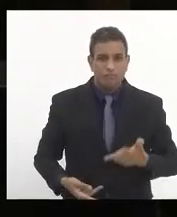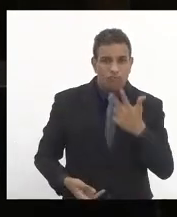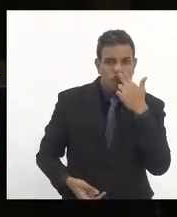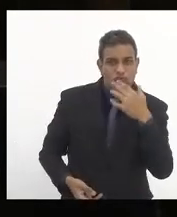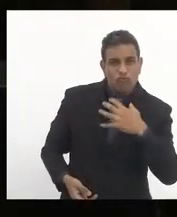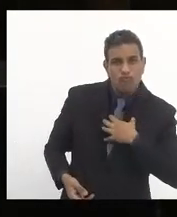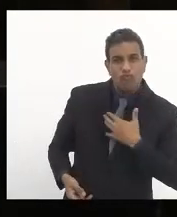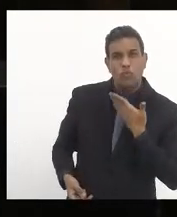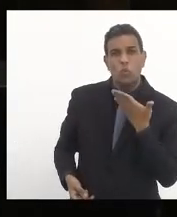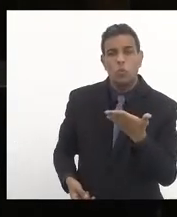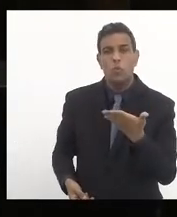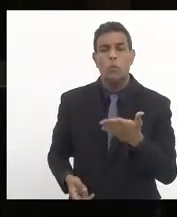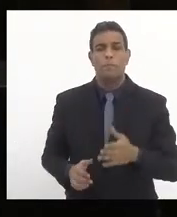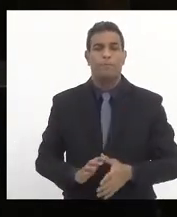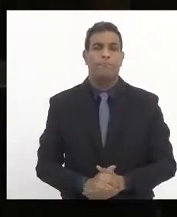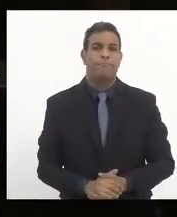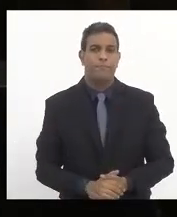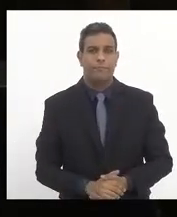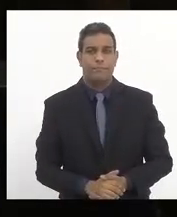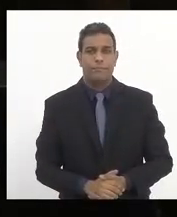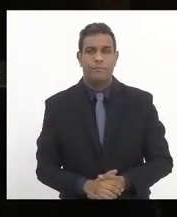com isso.